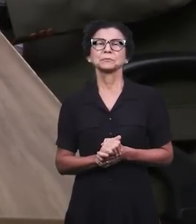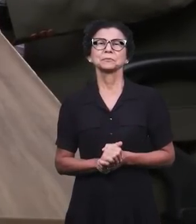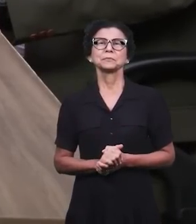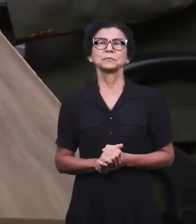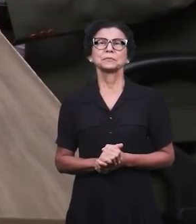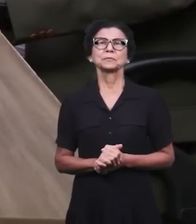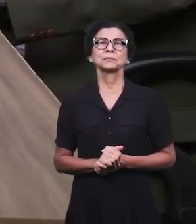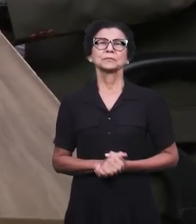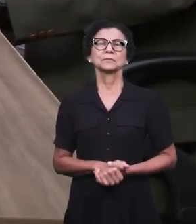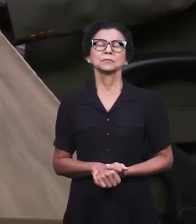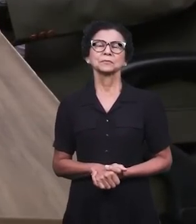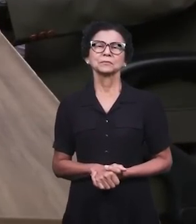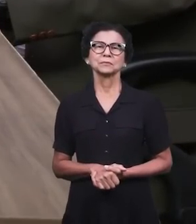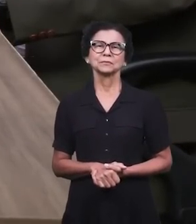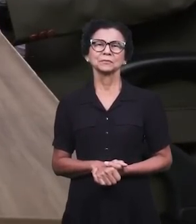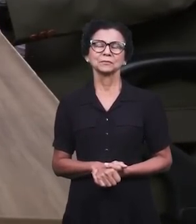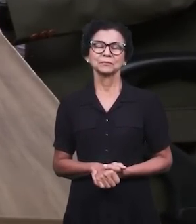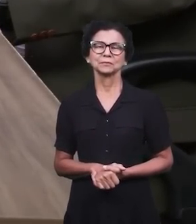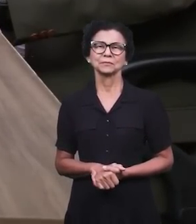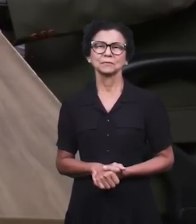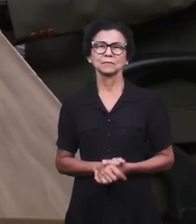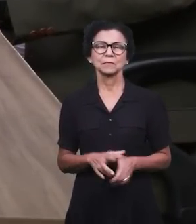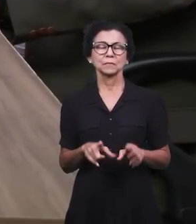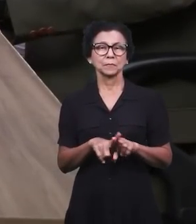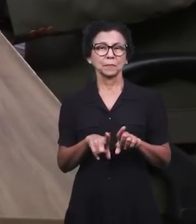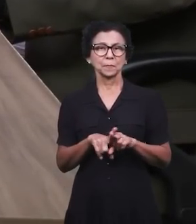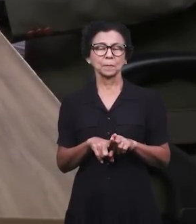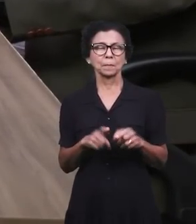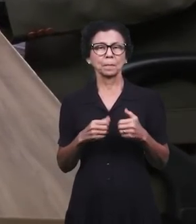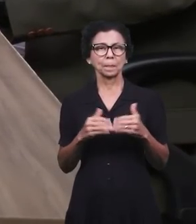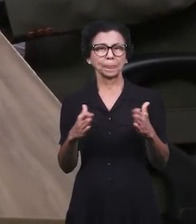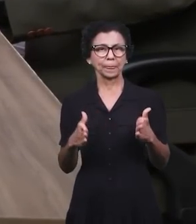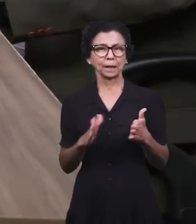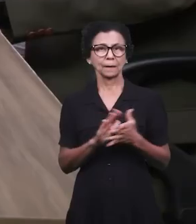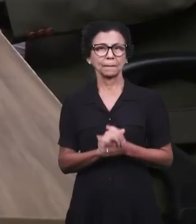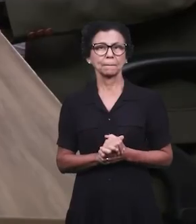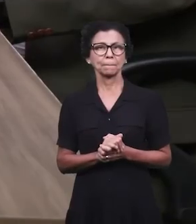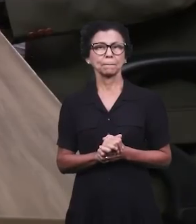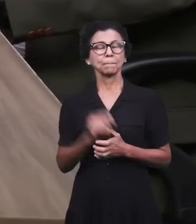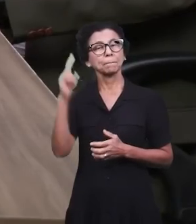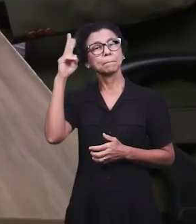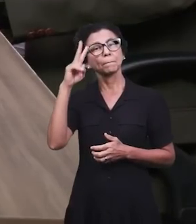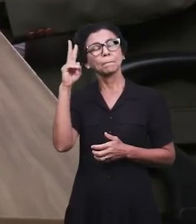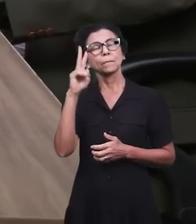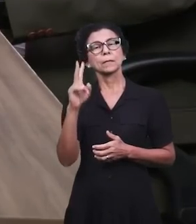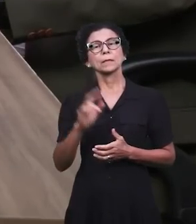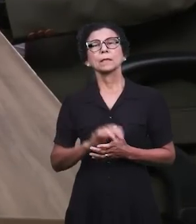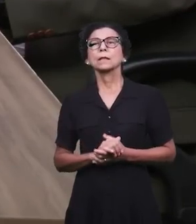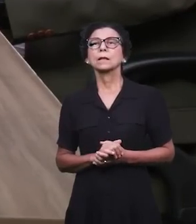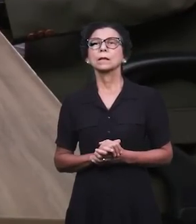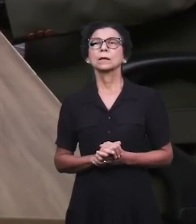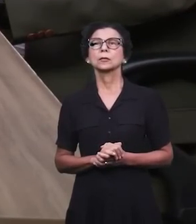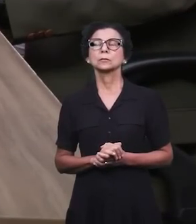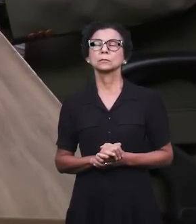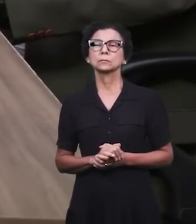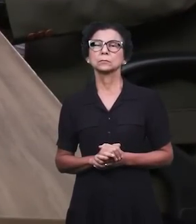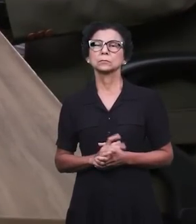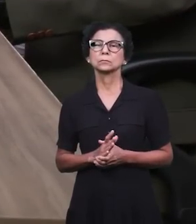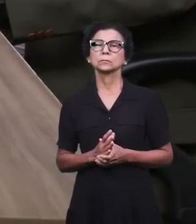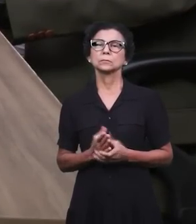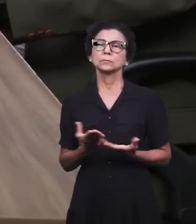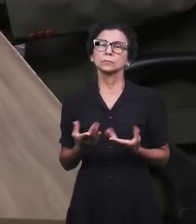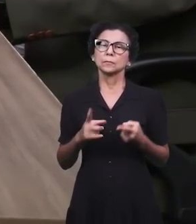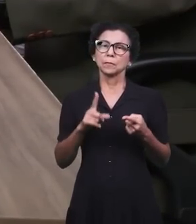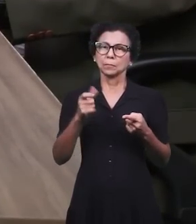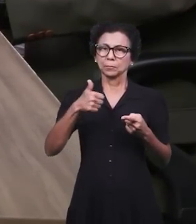assunto conosco. E eu já gostaria, para a gente poder iniciar nosso diálogo aqui, lembrando que sempre nós iniciamos com abordagem científica